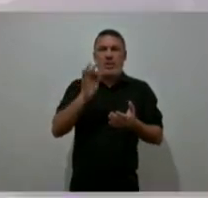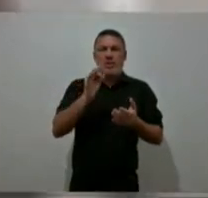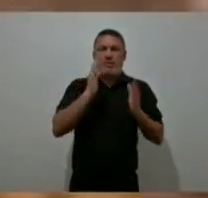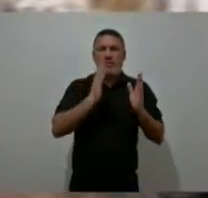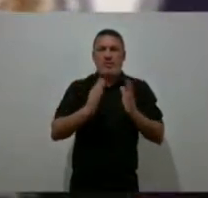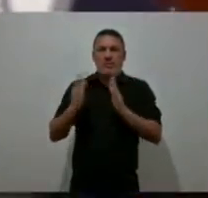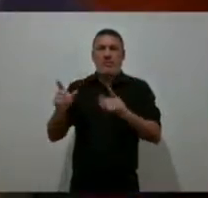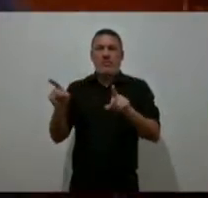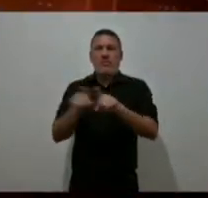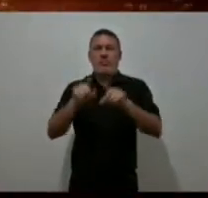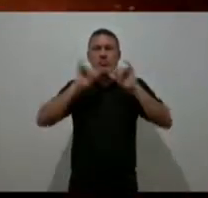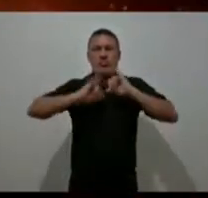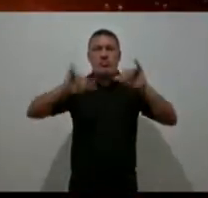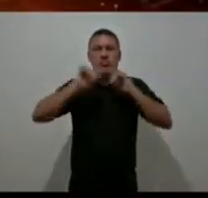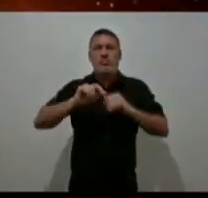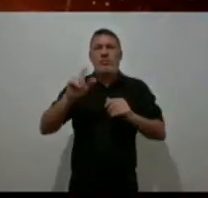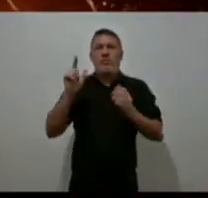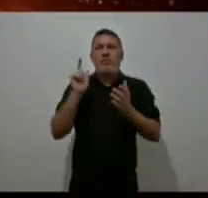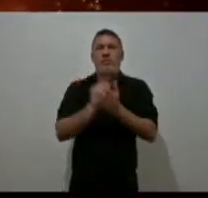Vitória.